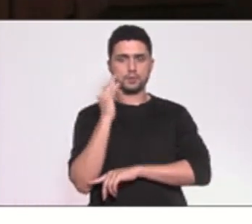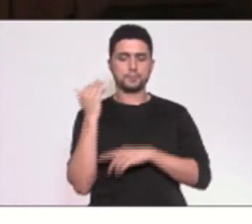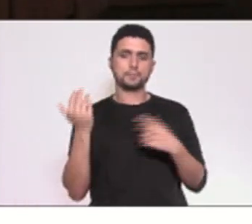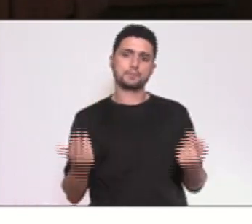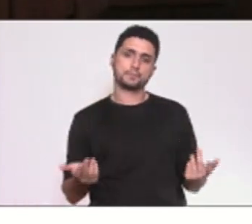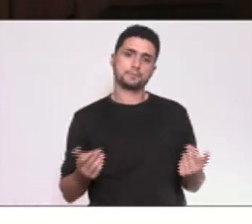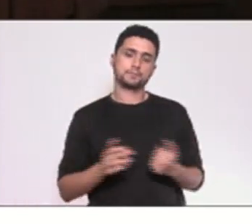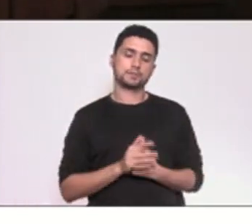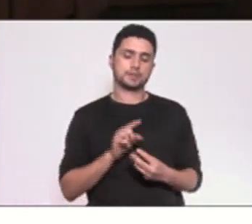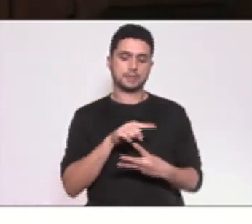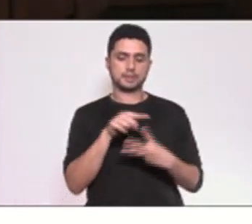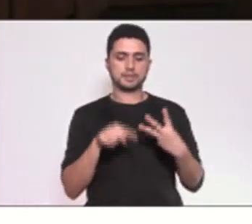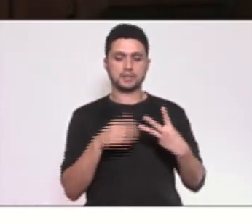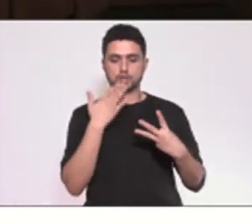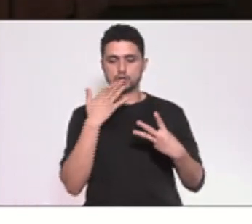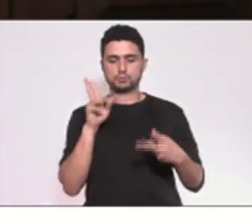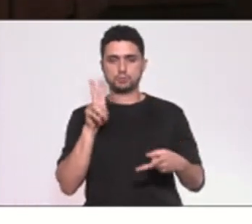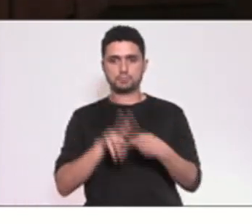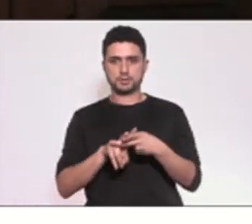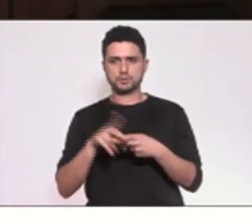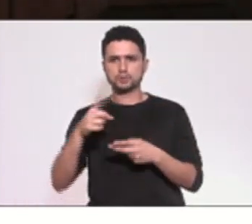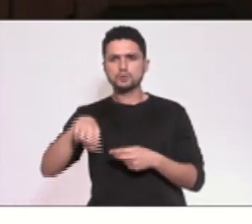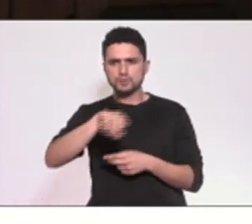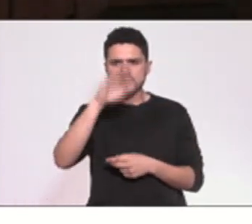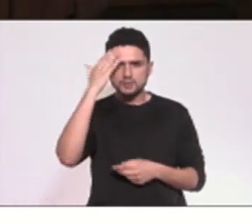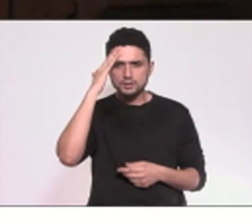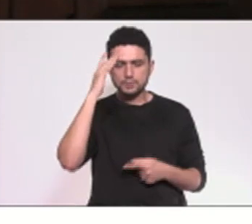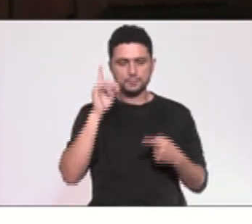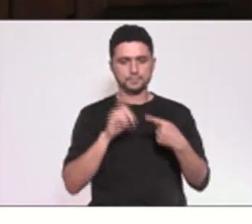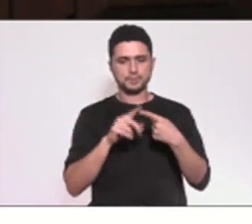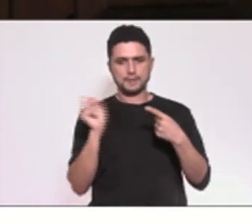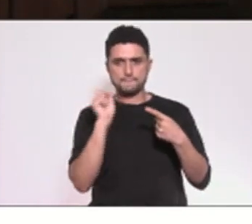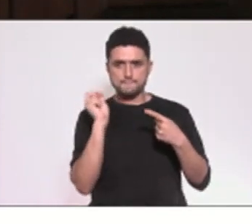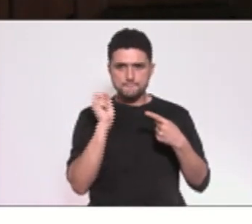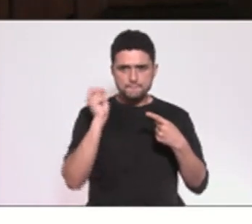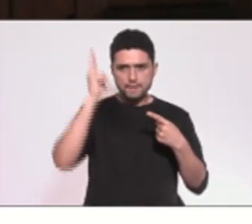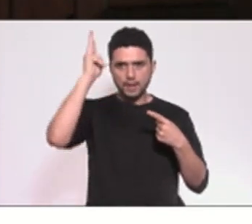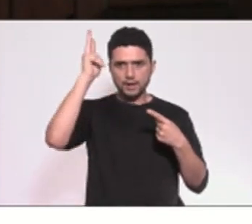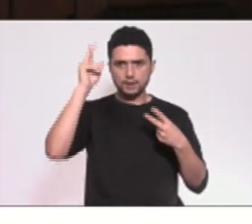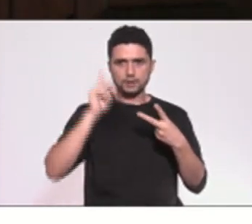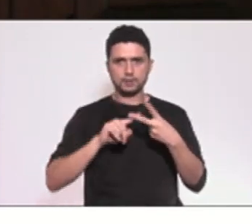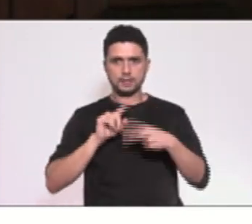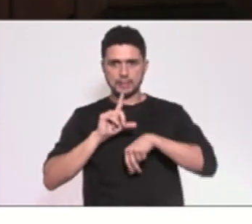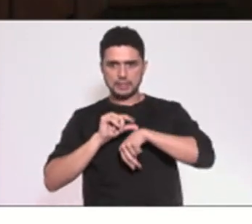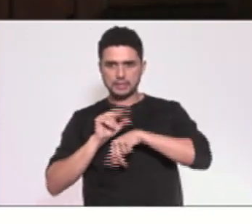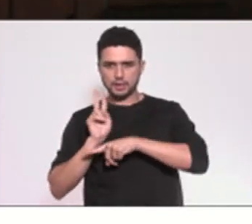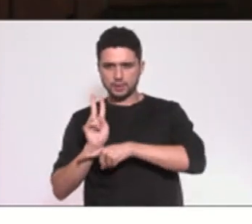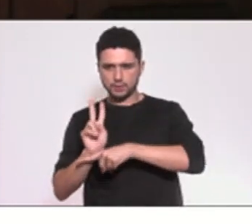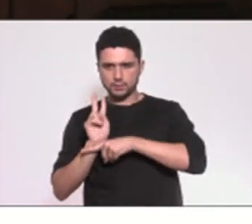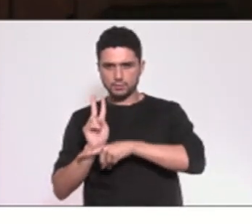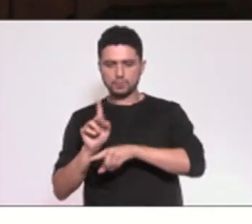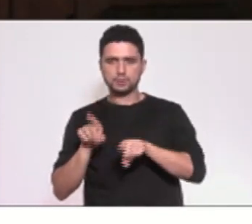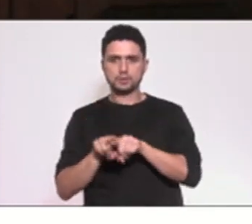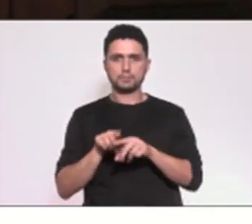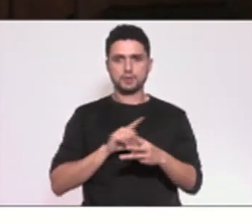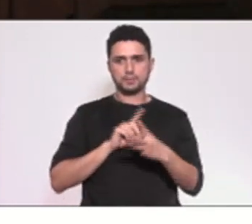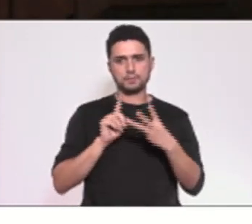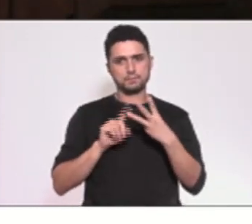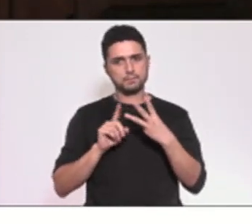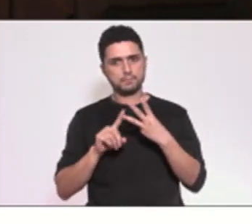Existem 3 tipos de prisão, para as pessoas entenderem. A prisão em flagrante, a prisão temporária e a prisão